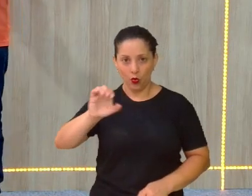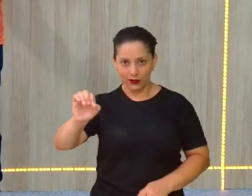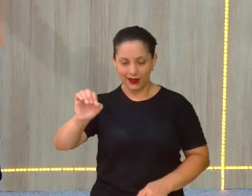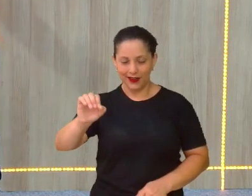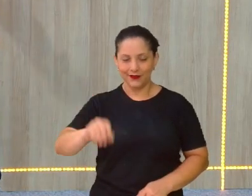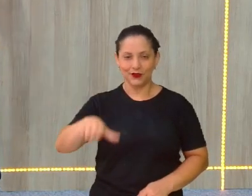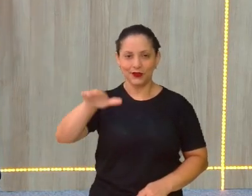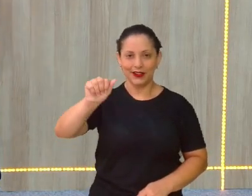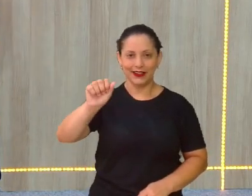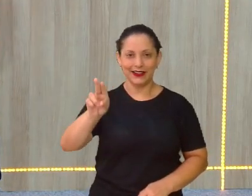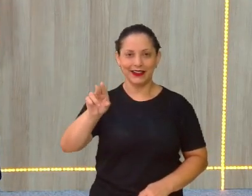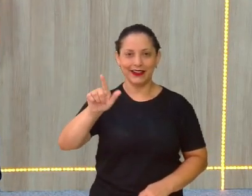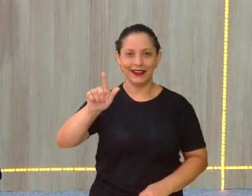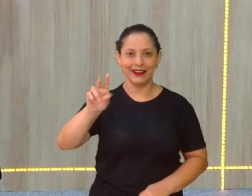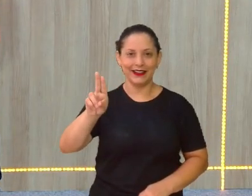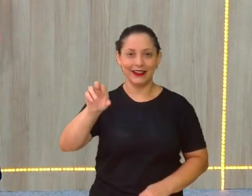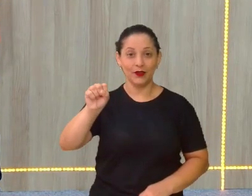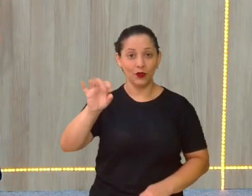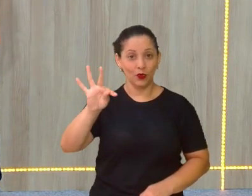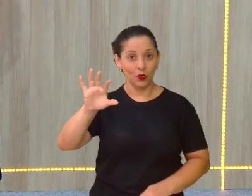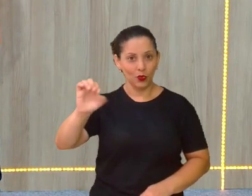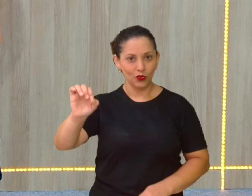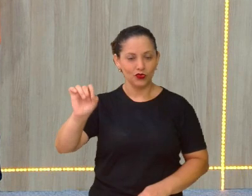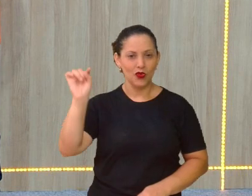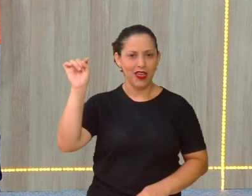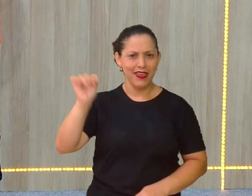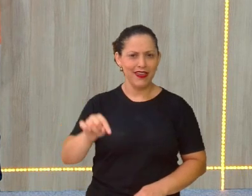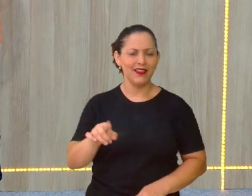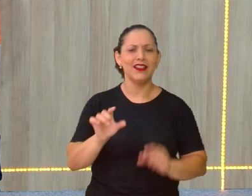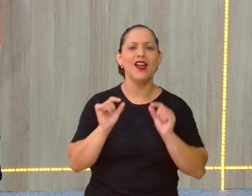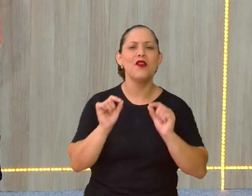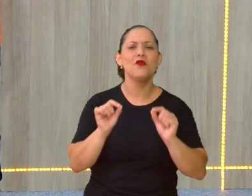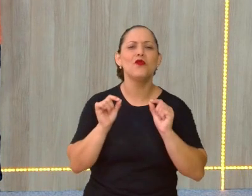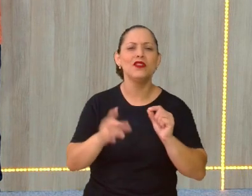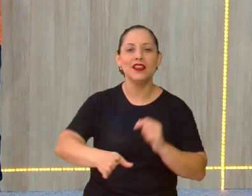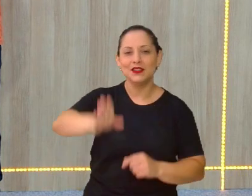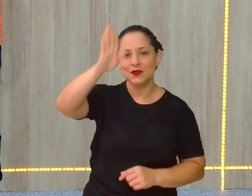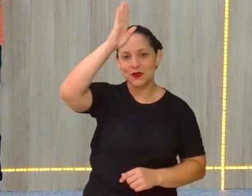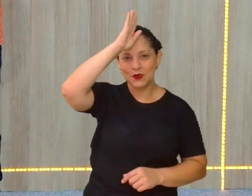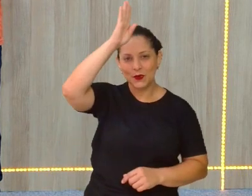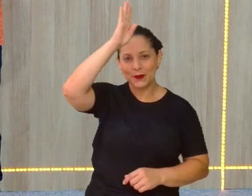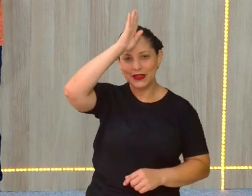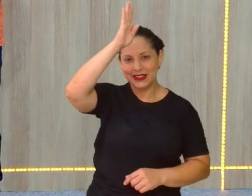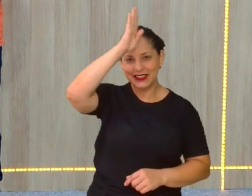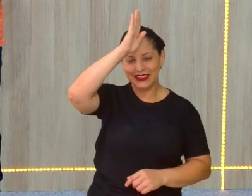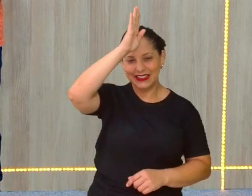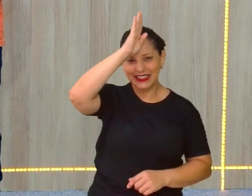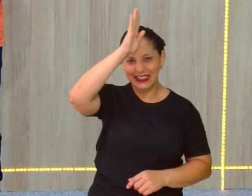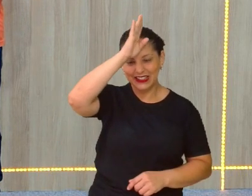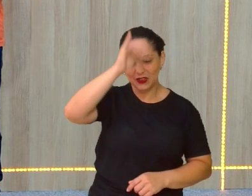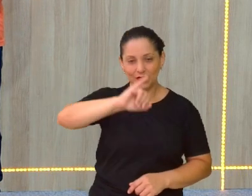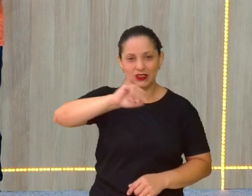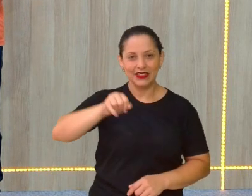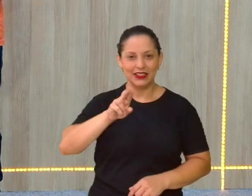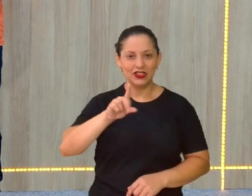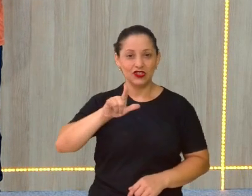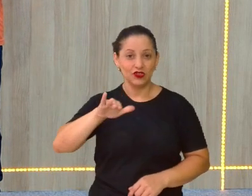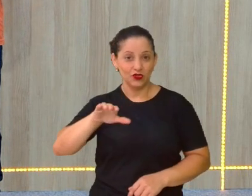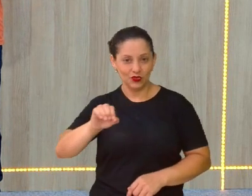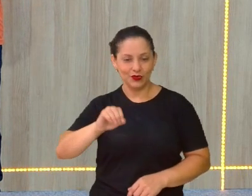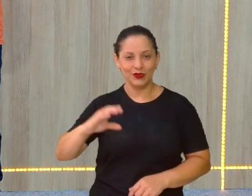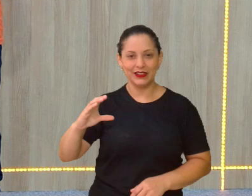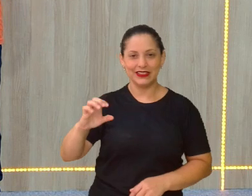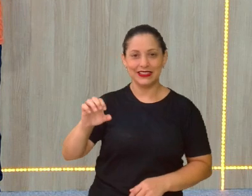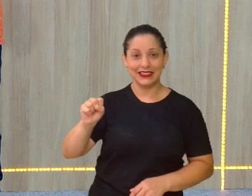Como é que eu esqueci? O Caba, ele era somente o sobrinho do grande general romano Júlio César. Mas, ó, isso já